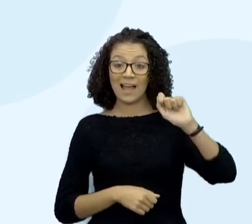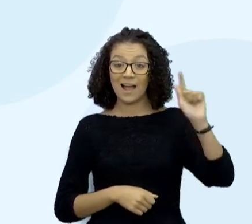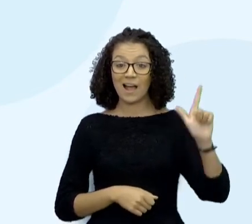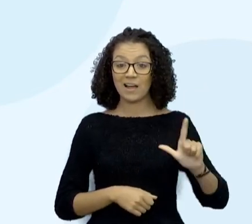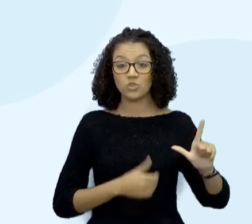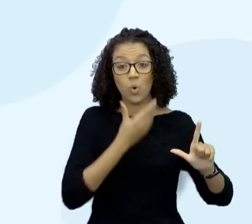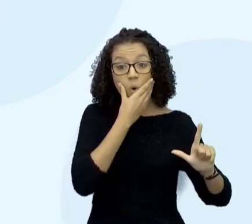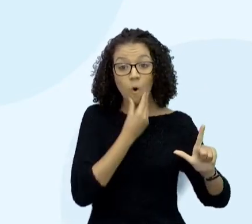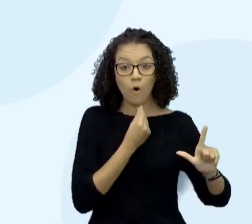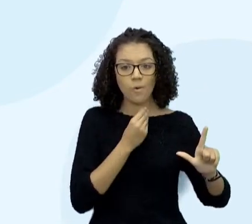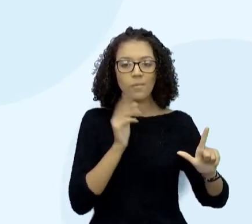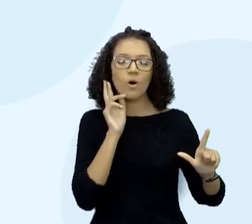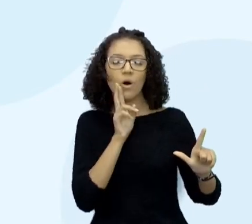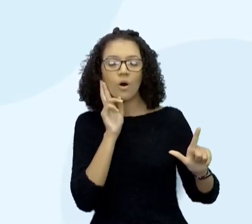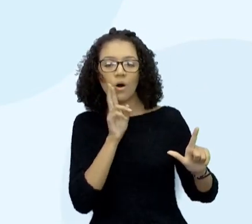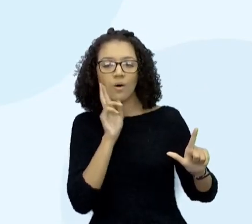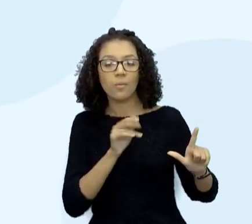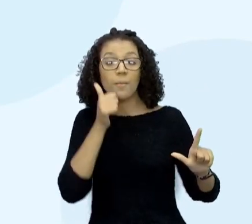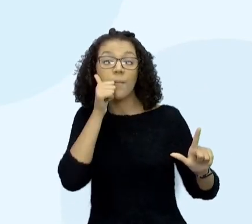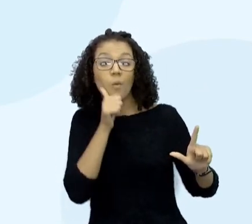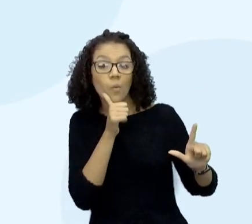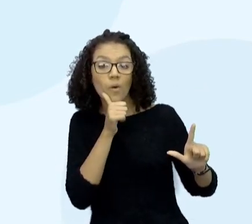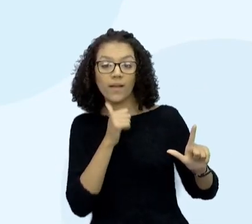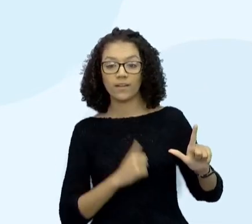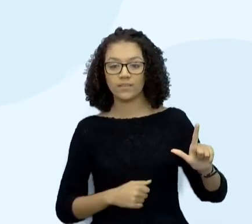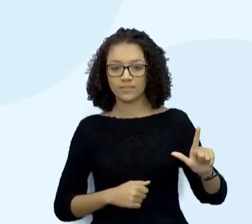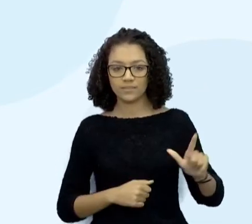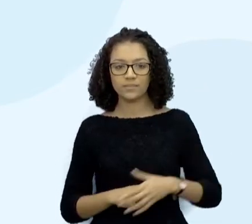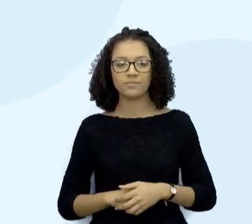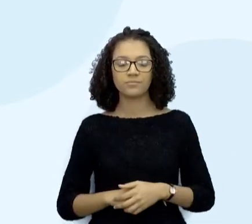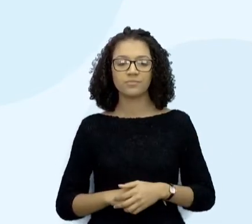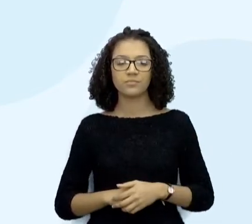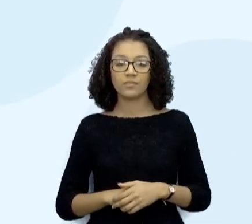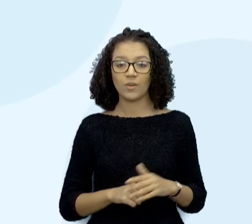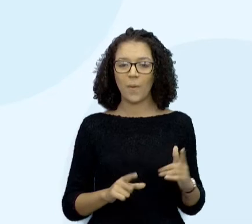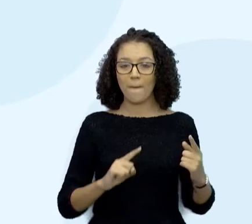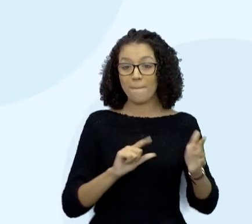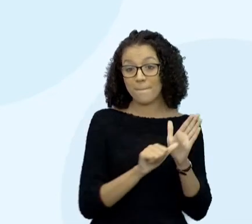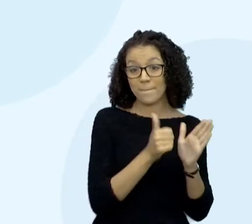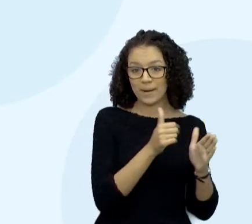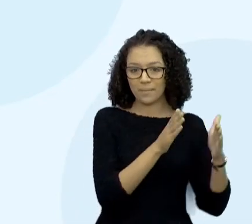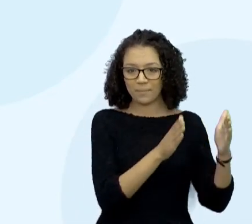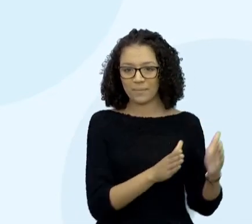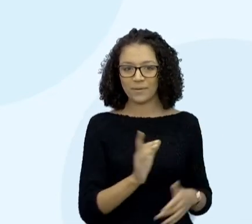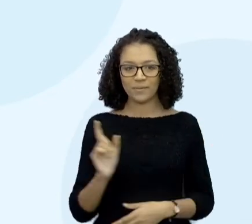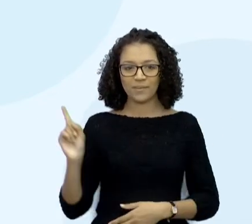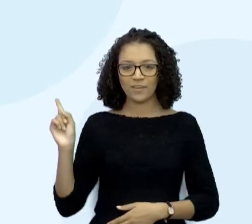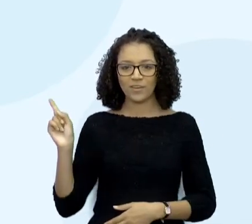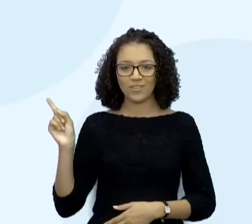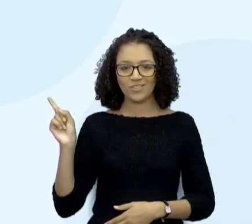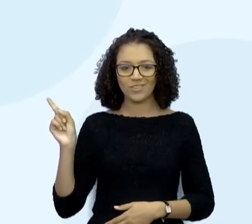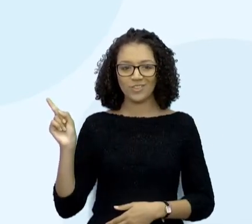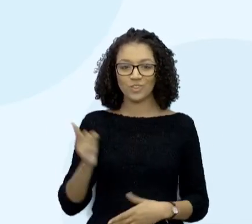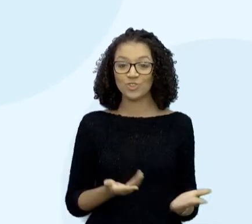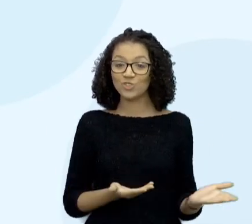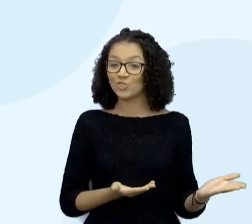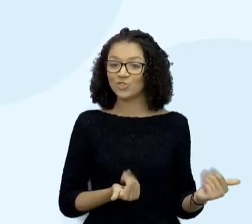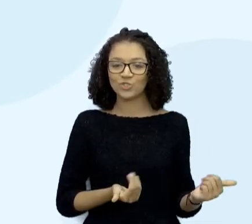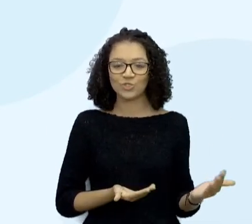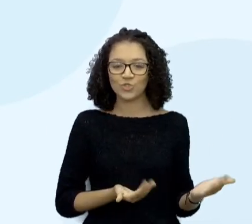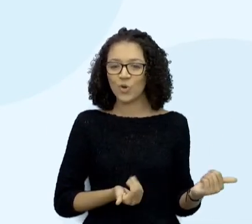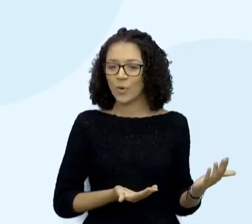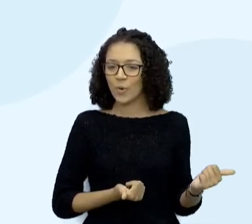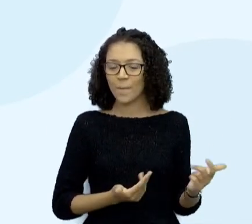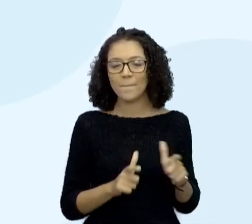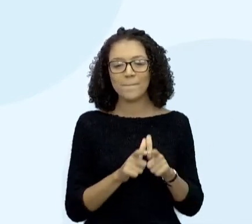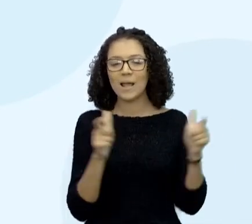os homens e o rosa as mulheres. Então, nessa primeira fase, nós temos aí a pirâmide jovem, né? A gente percebe aqui, né, a maior